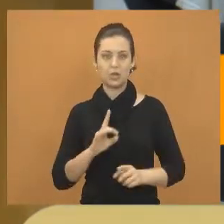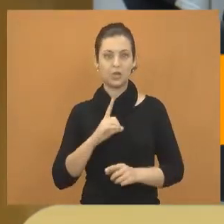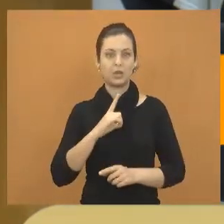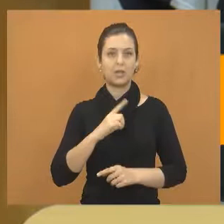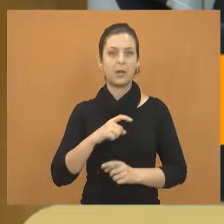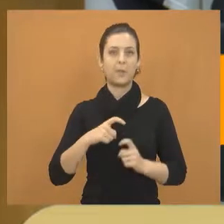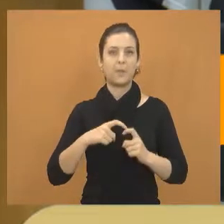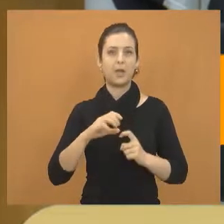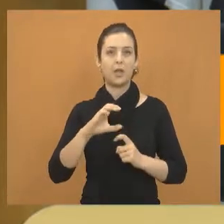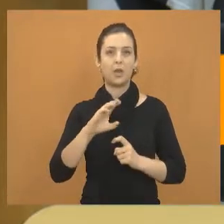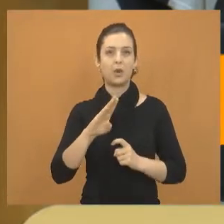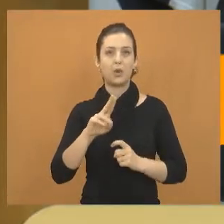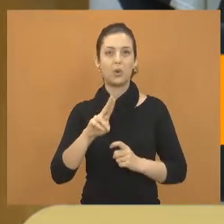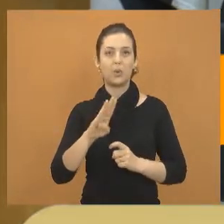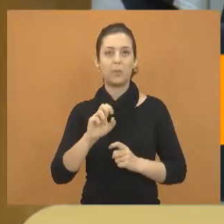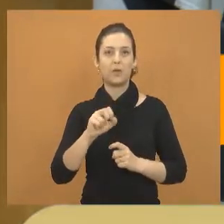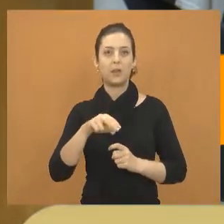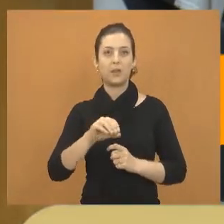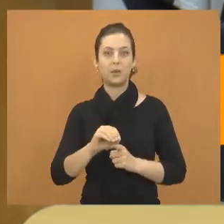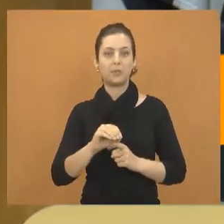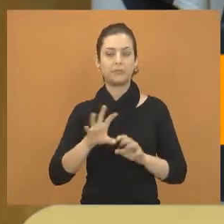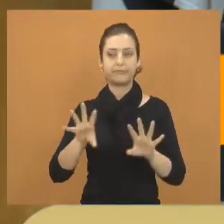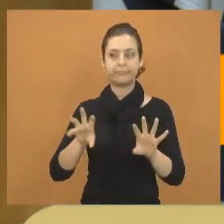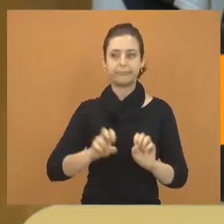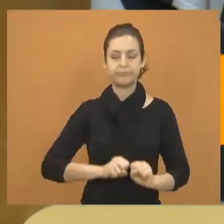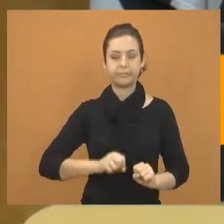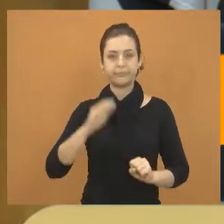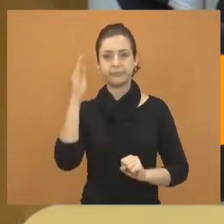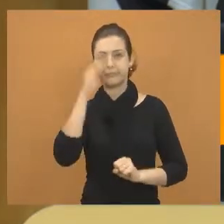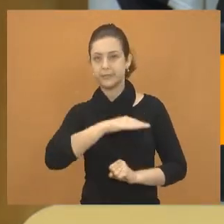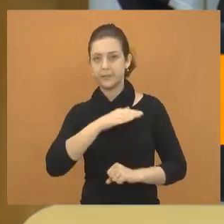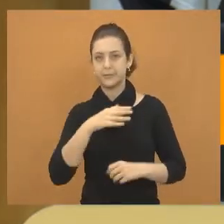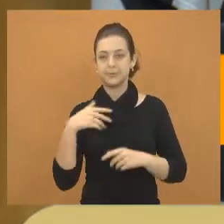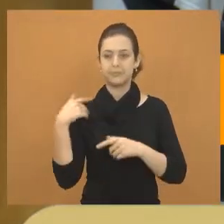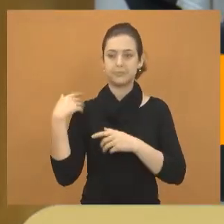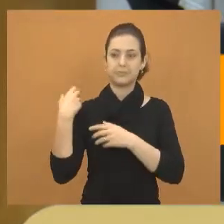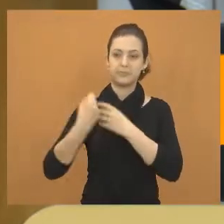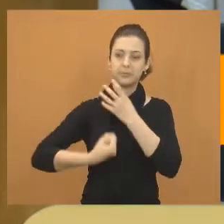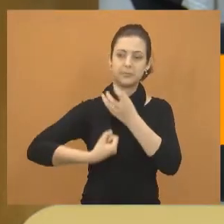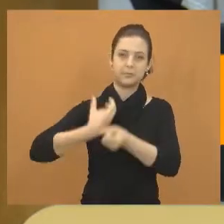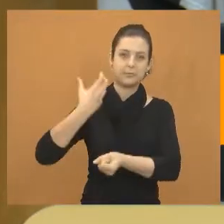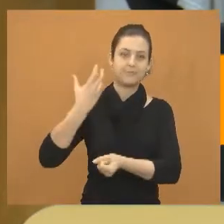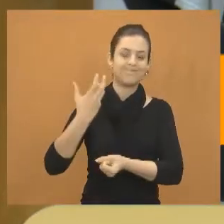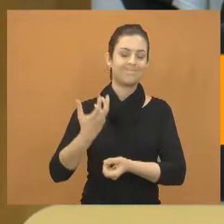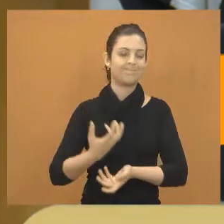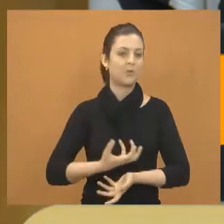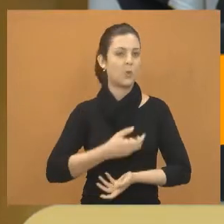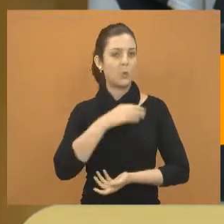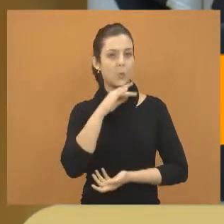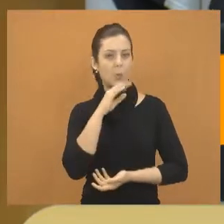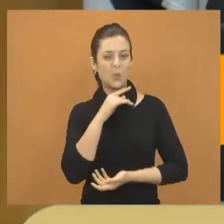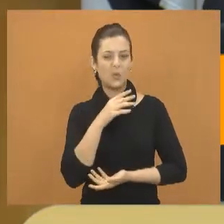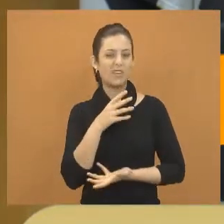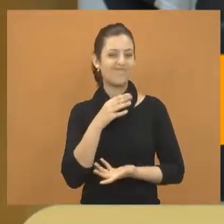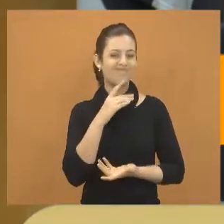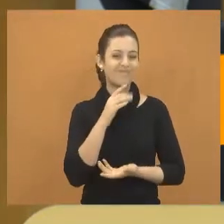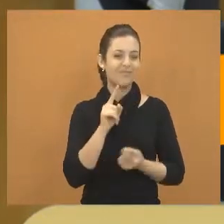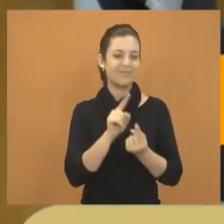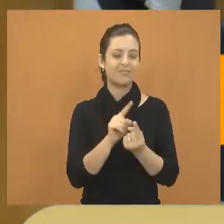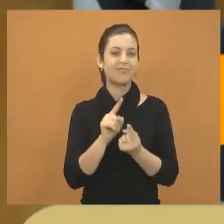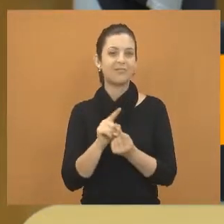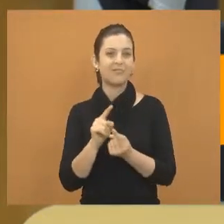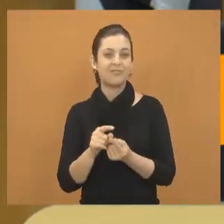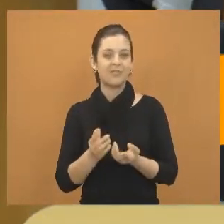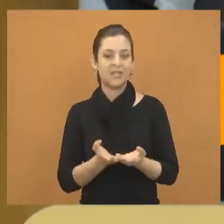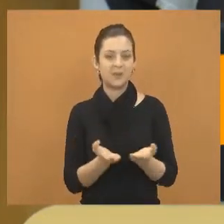cubanos, uma herança maldita que nós recebemos e que deixam muito a desejar no atendimento